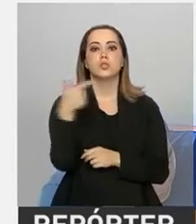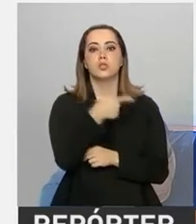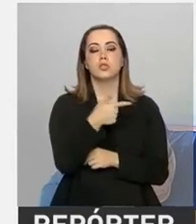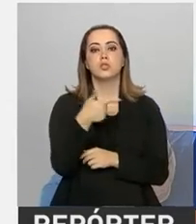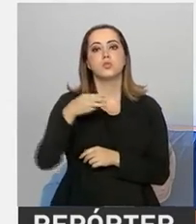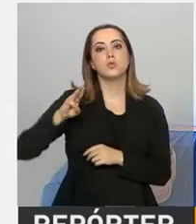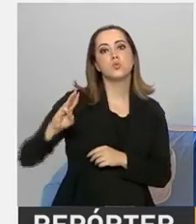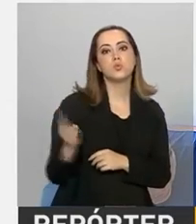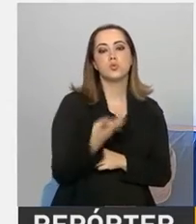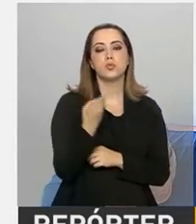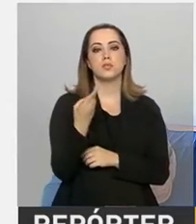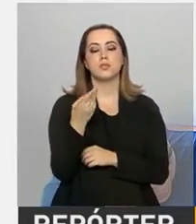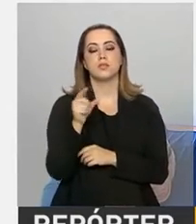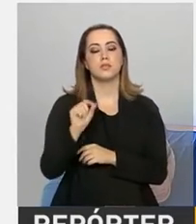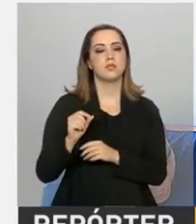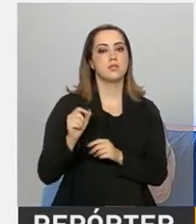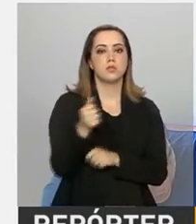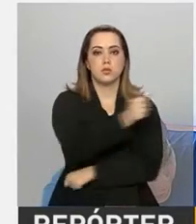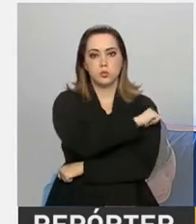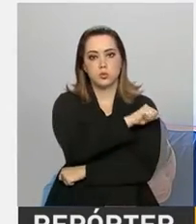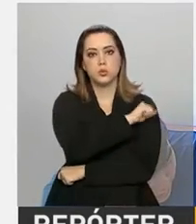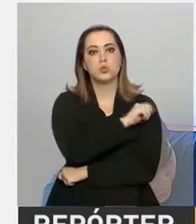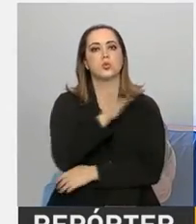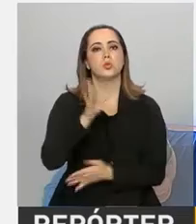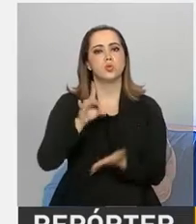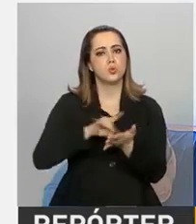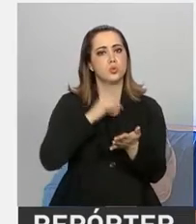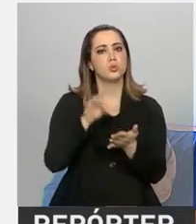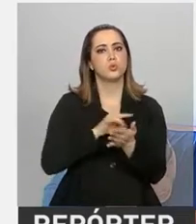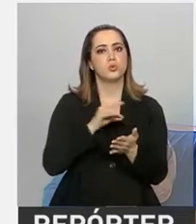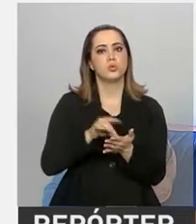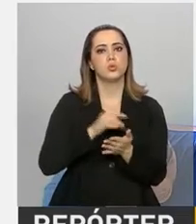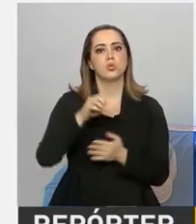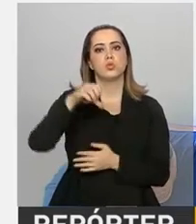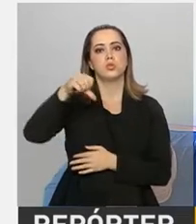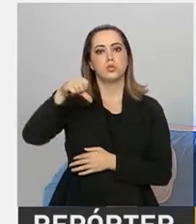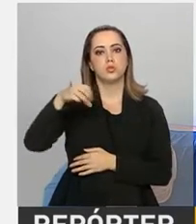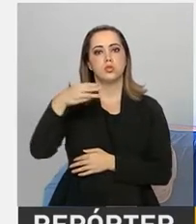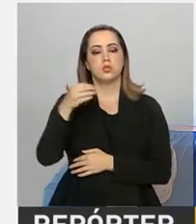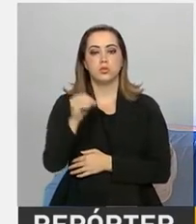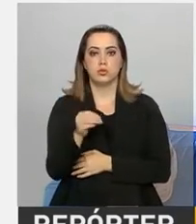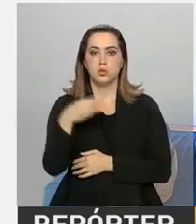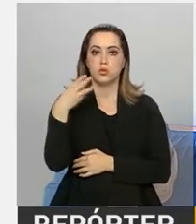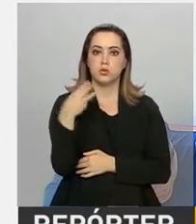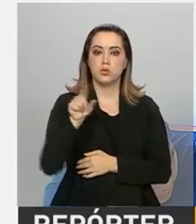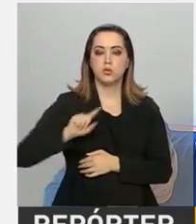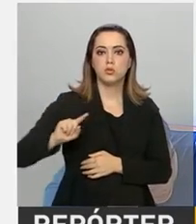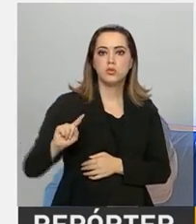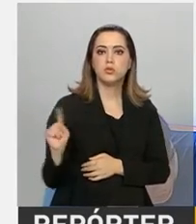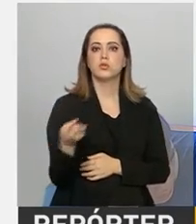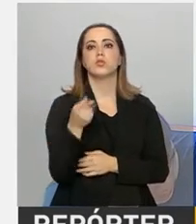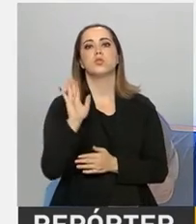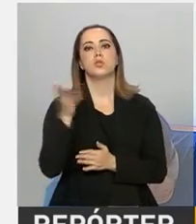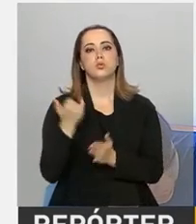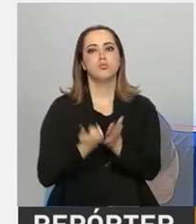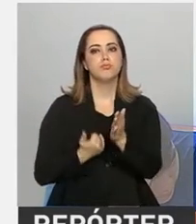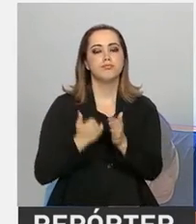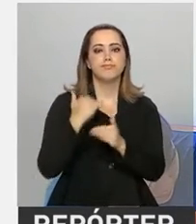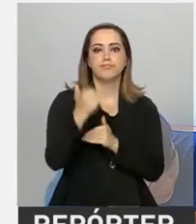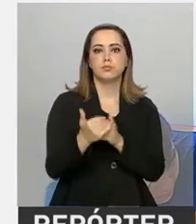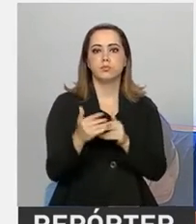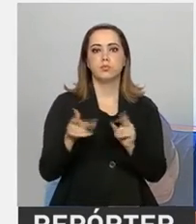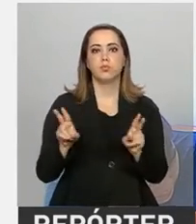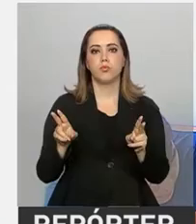e 800 mil inscritos deixes 913 mil passarão para a próxima fase da competição a obmep